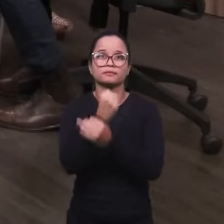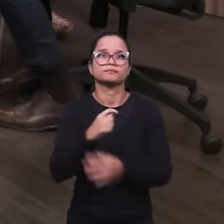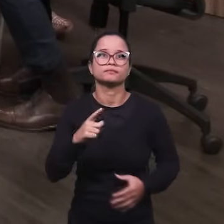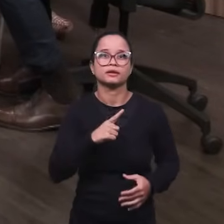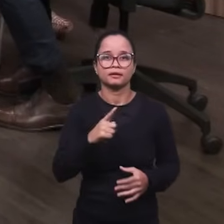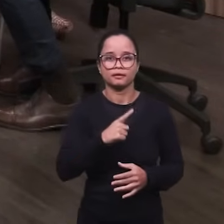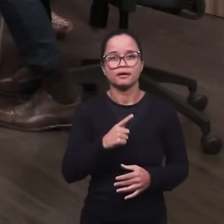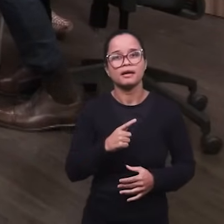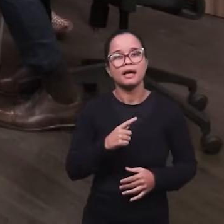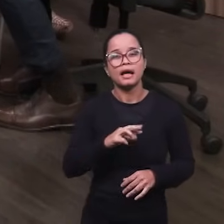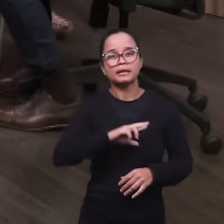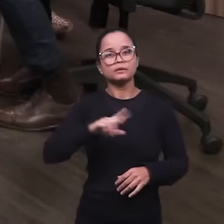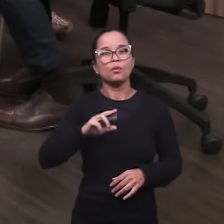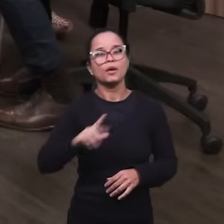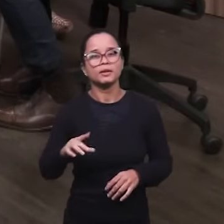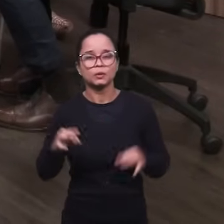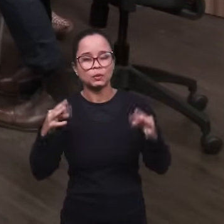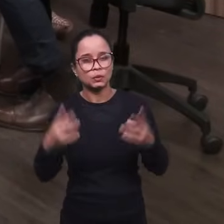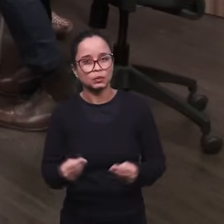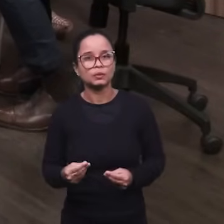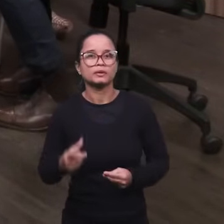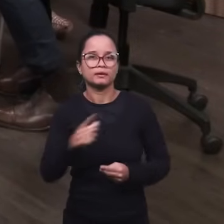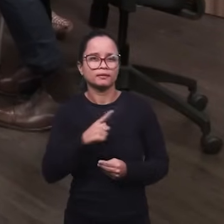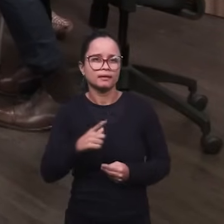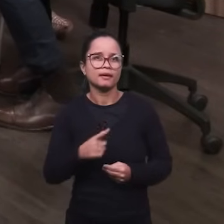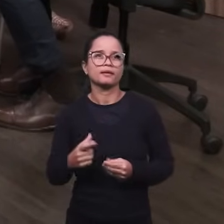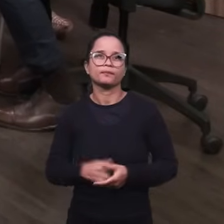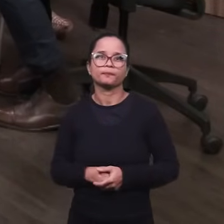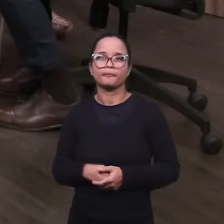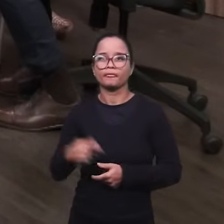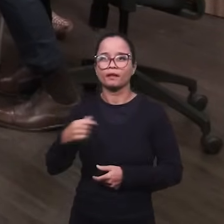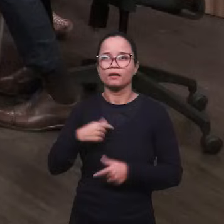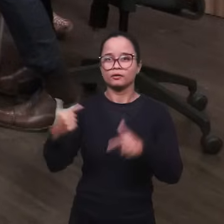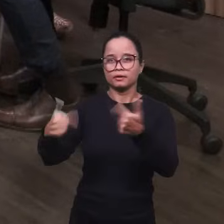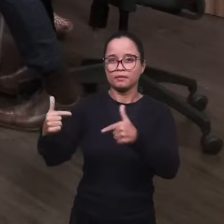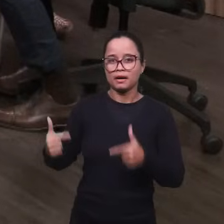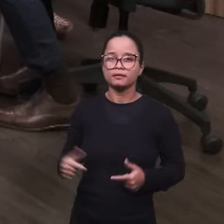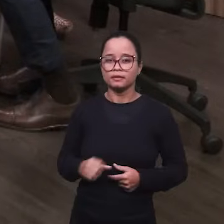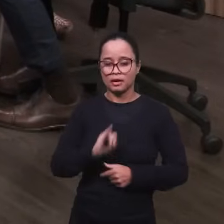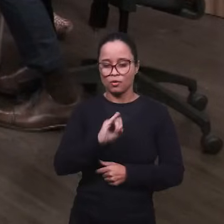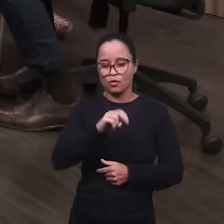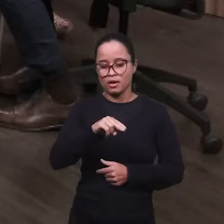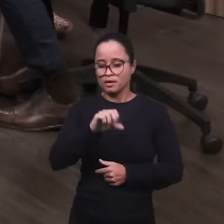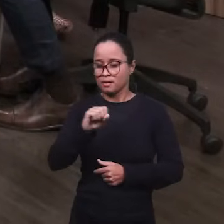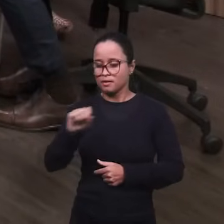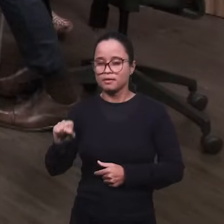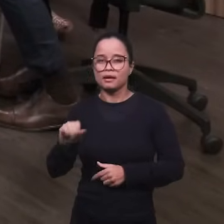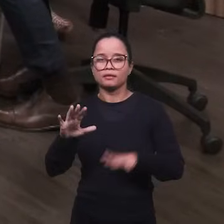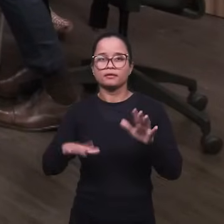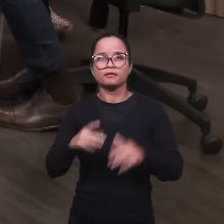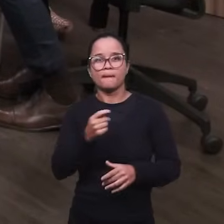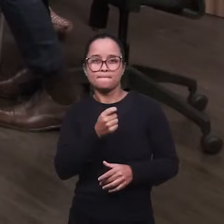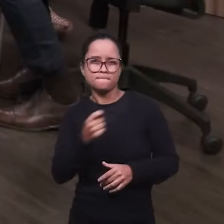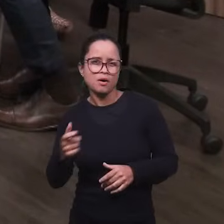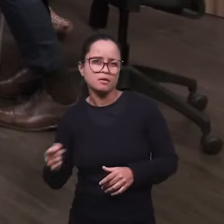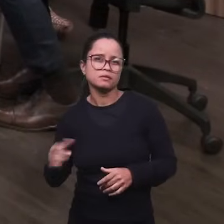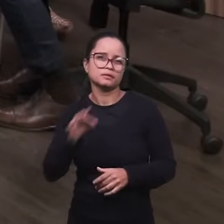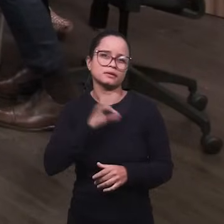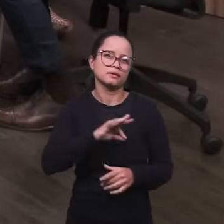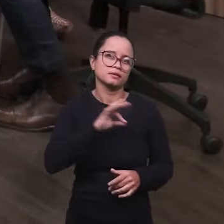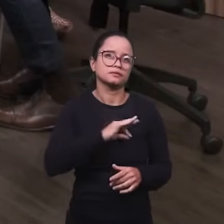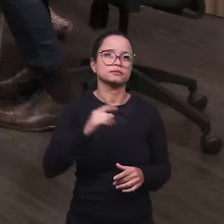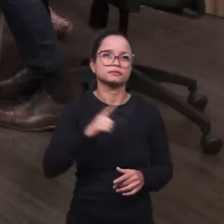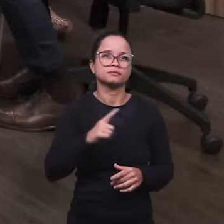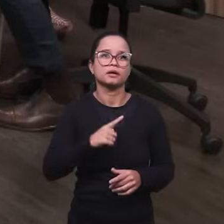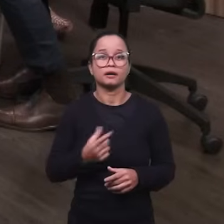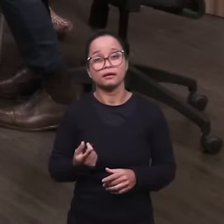Né? Não são todos que podem ter outro tipo de previdência. Hoje eu trabalho, dependo do INSS. Às vezes o pouquinho que eu vou receber lá amanhã que o outro recebe, mas é